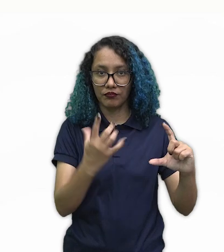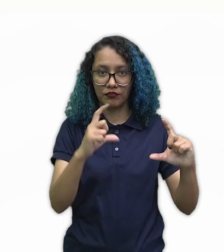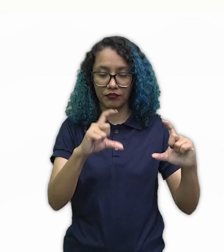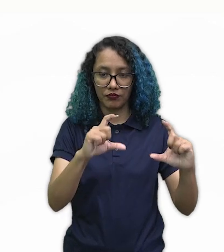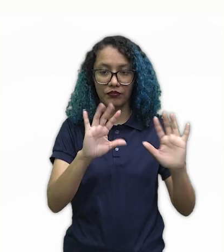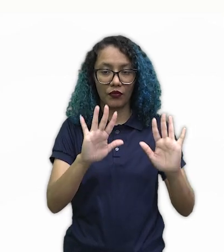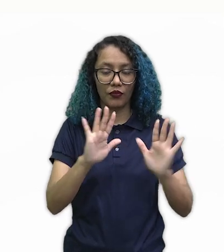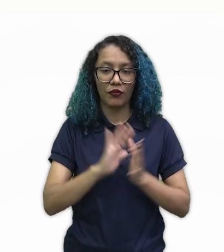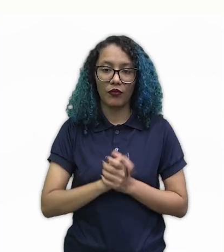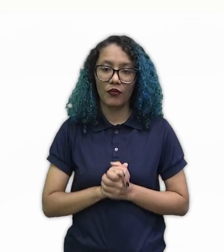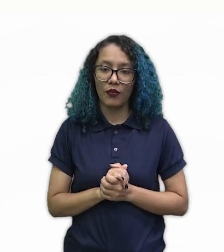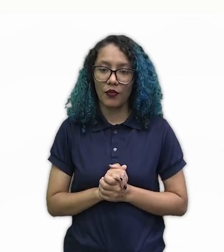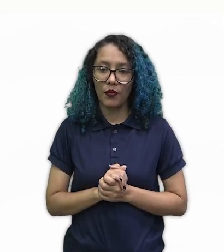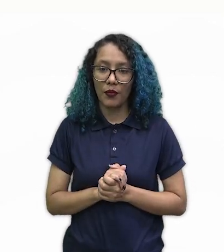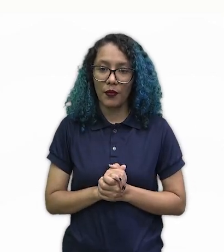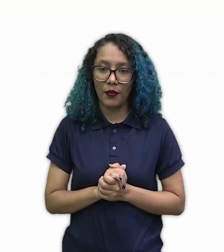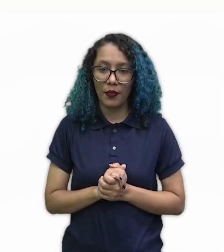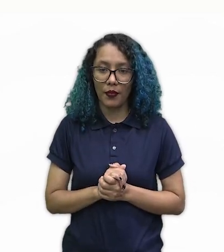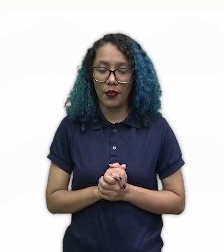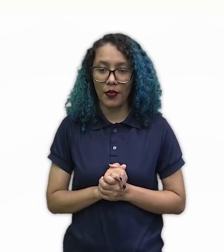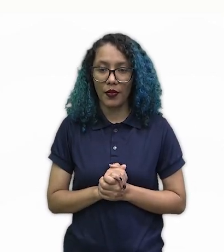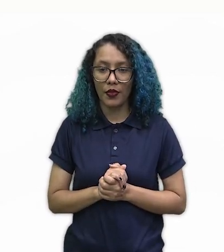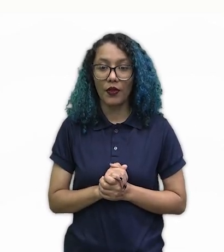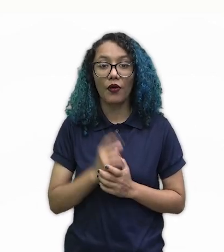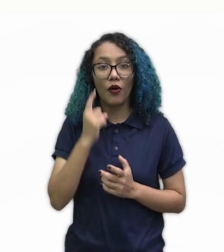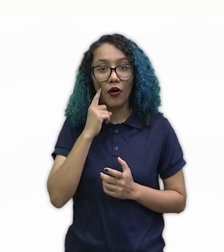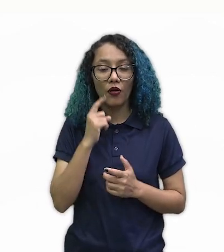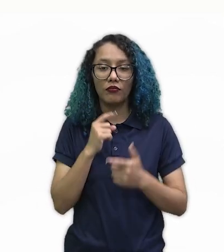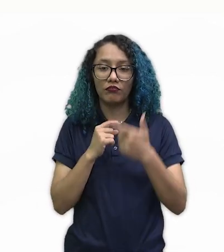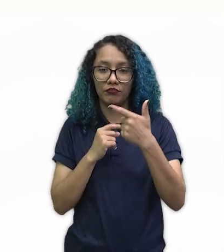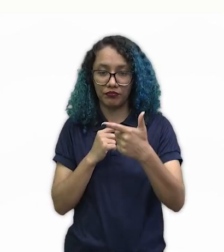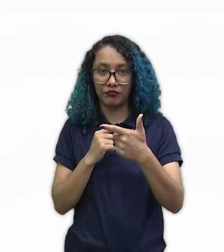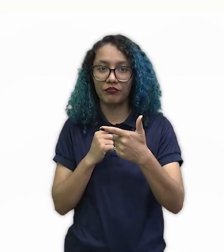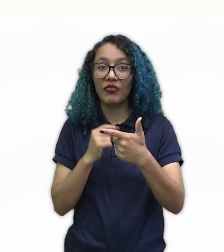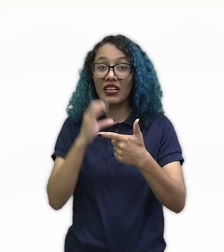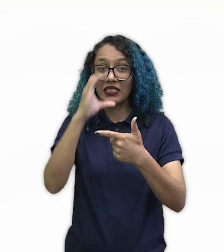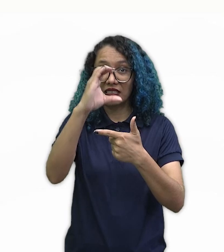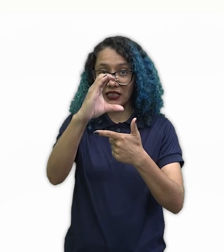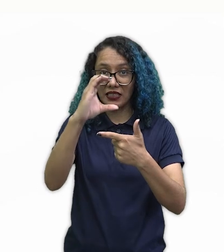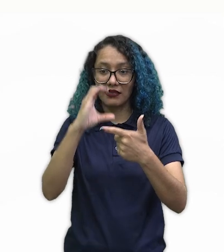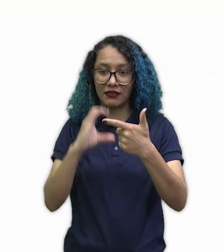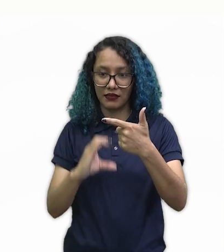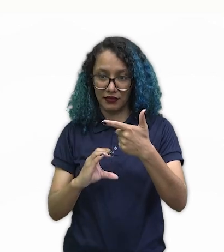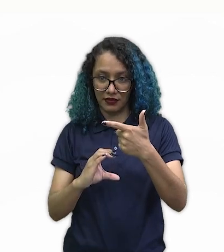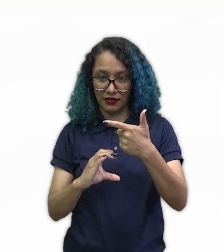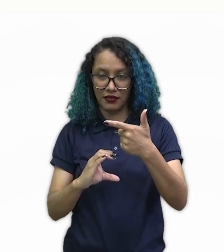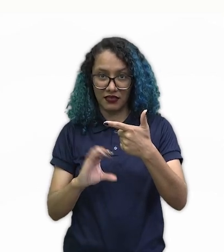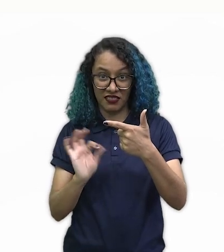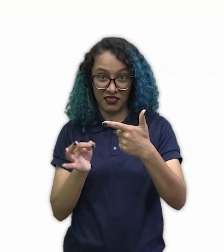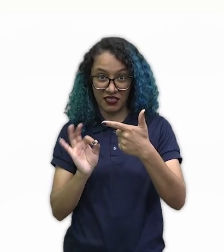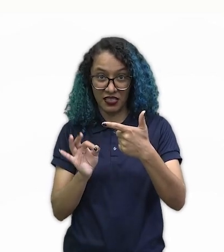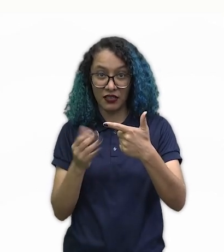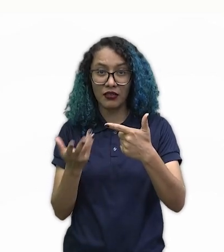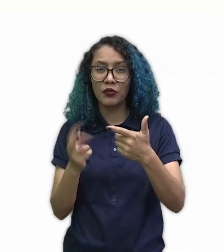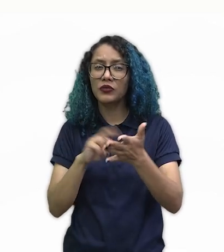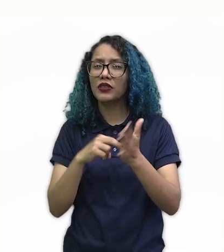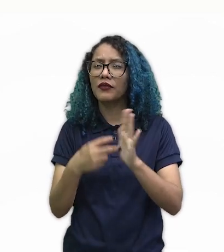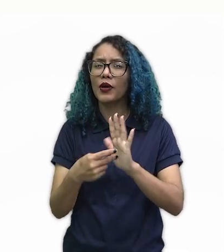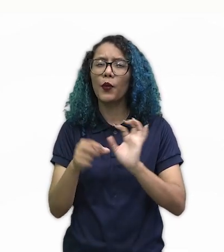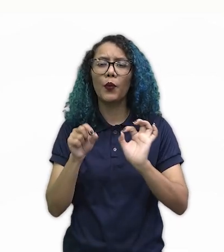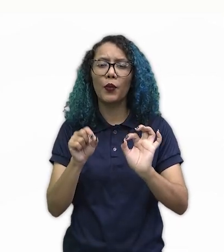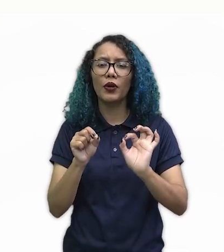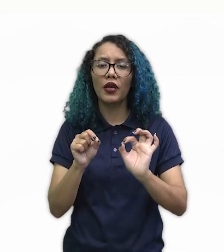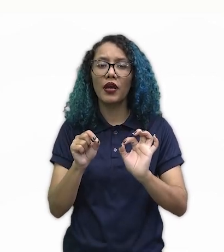Nessa divisão, reparem que nós temos um C em cima e um C embaixo. E daí? E daí